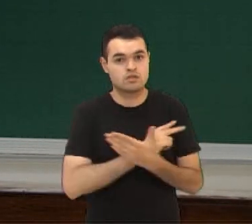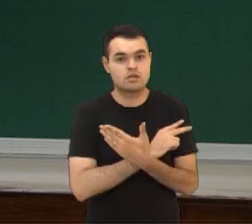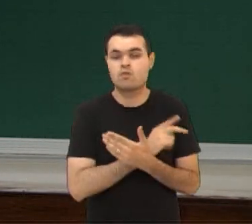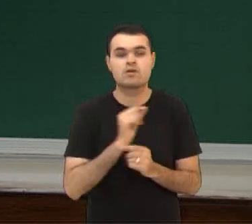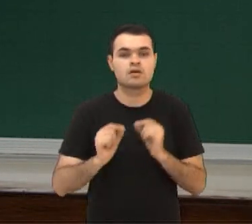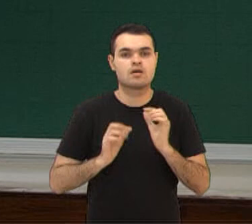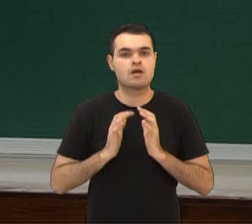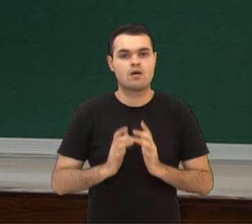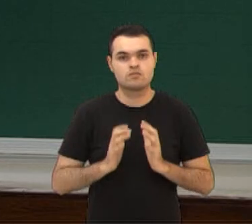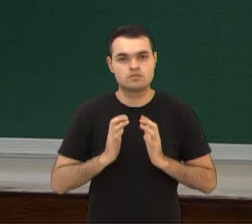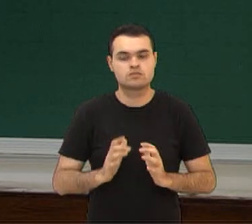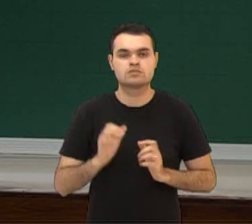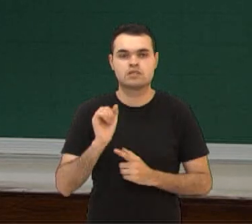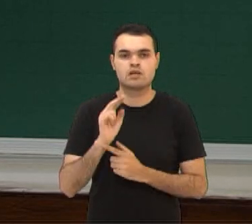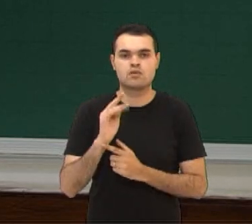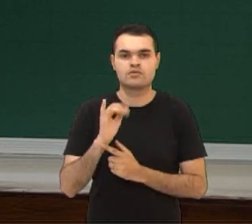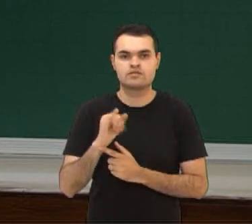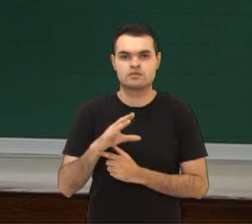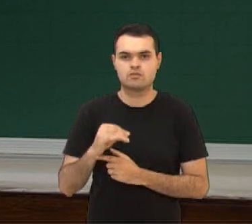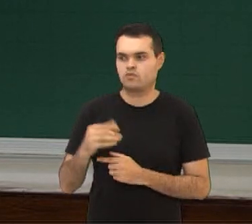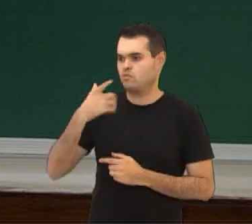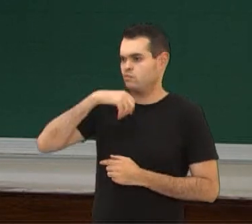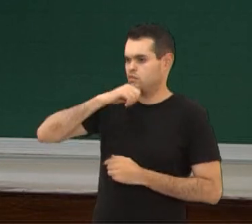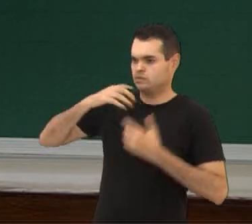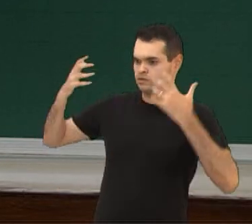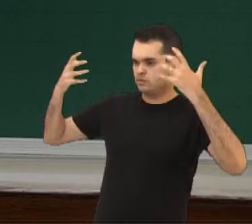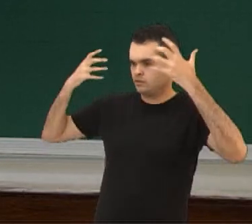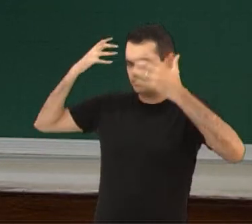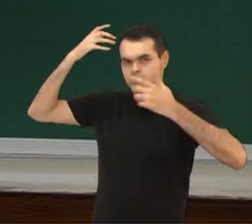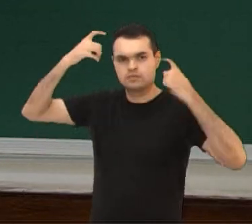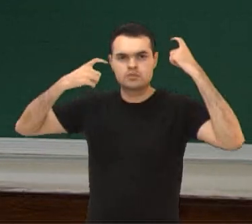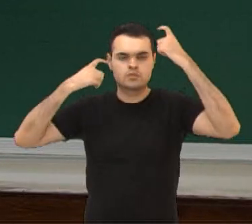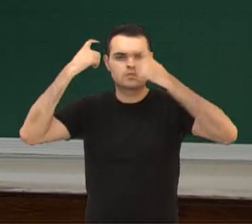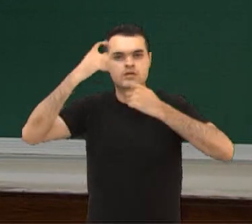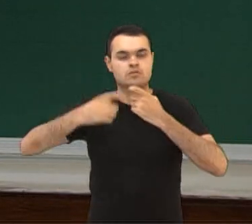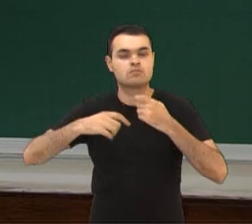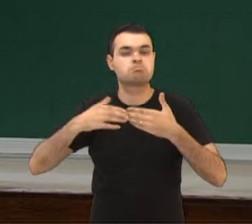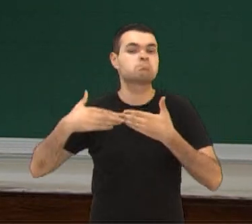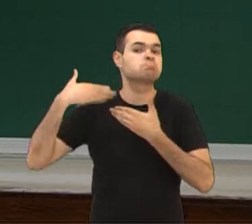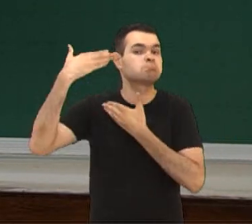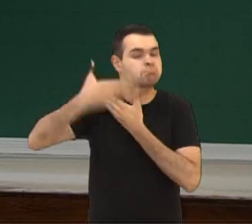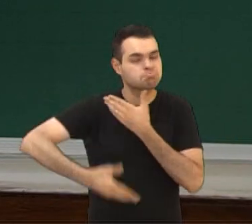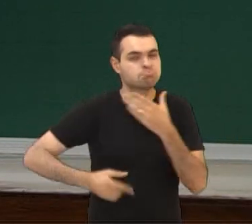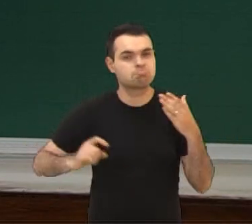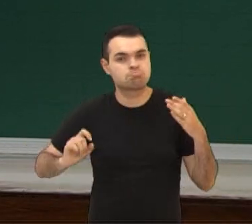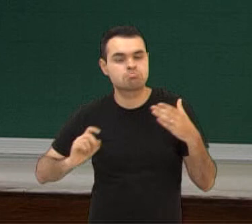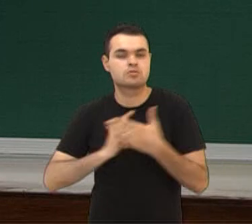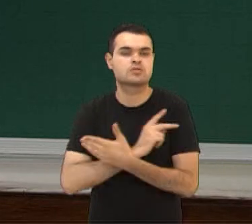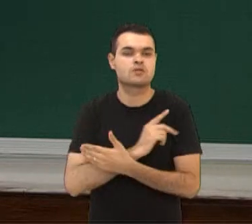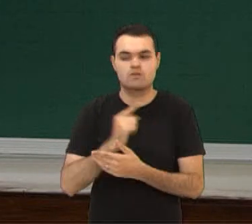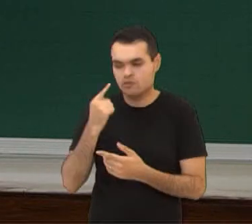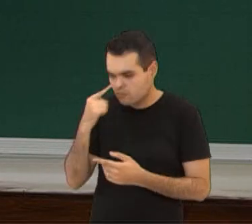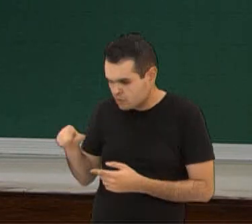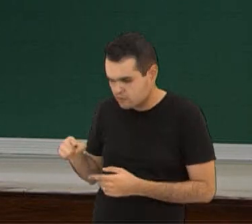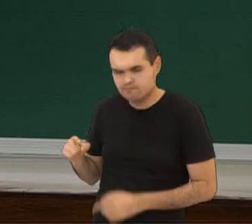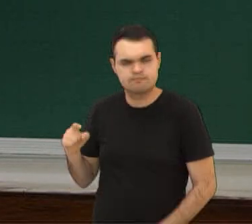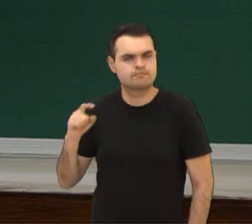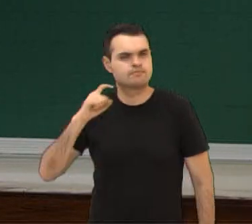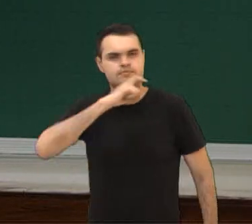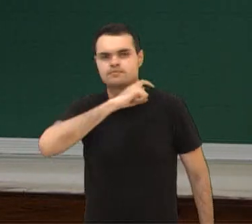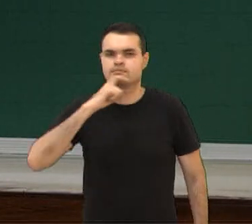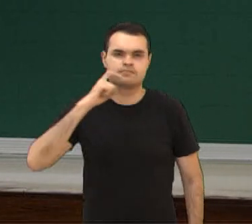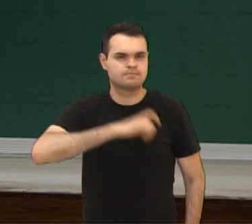autismo. E os pais ficaram desesperados, não queriam isso, né? Até que um certo tempo depois foi visto que isso era